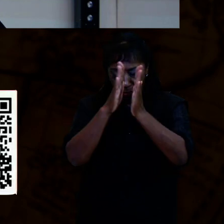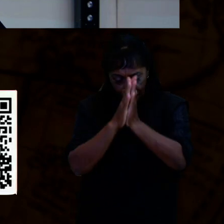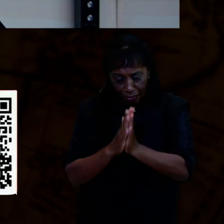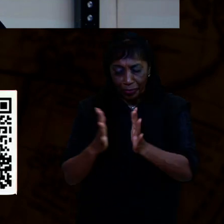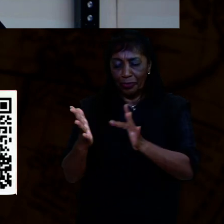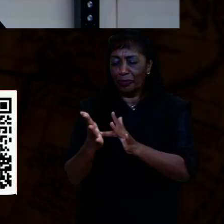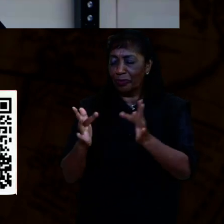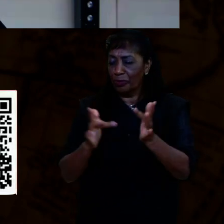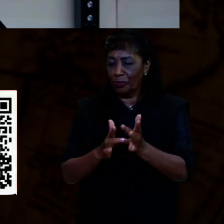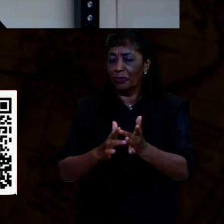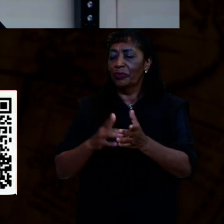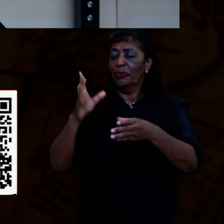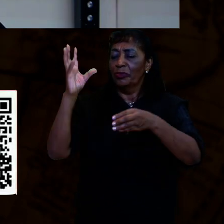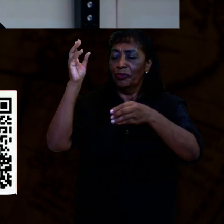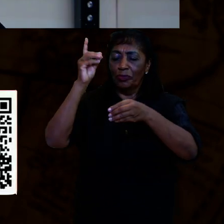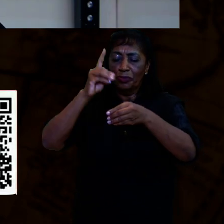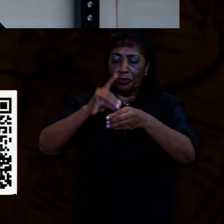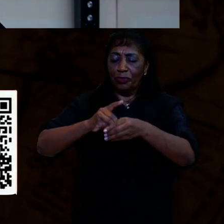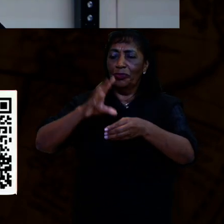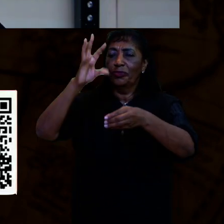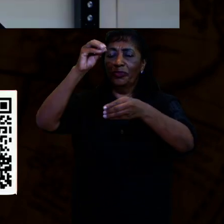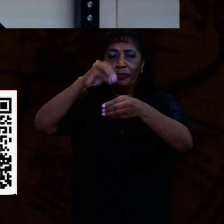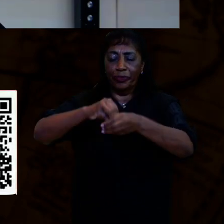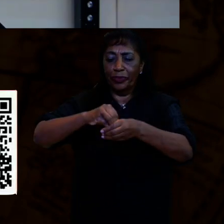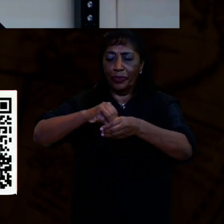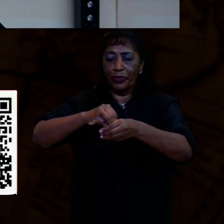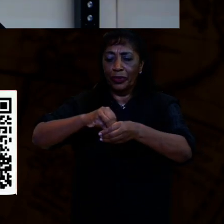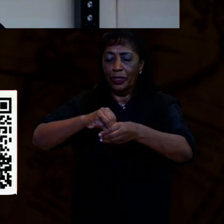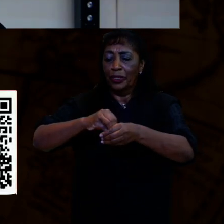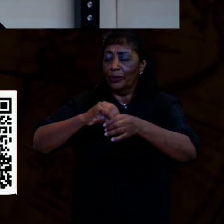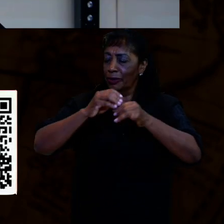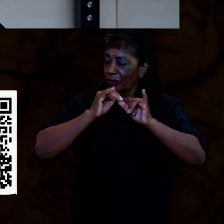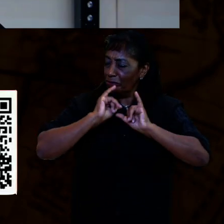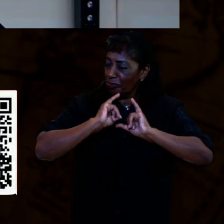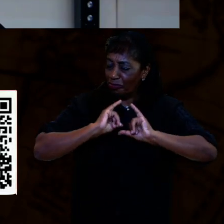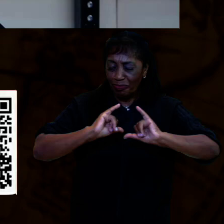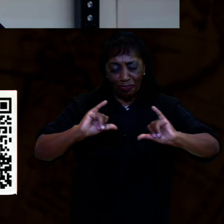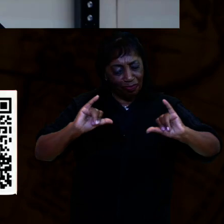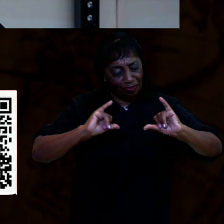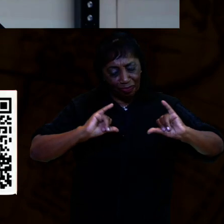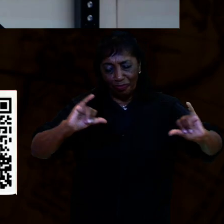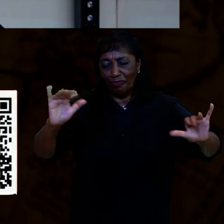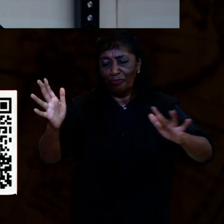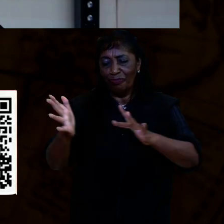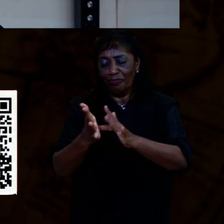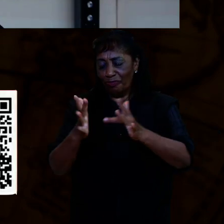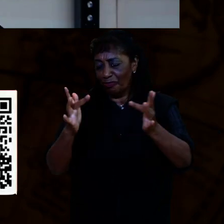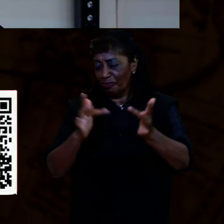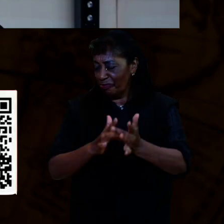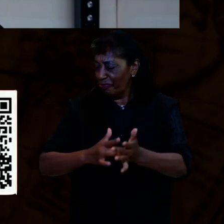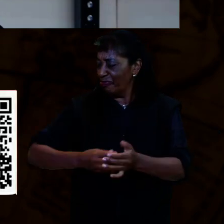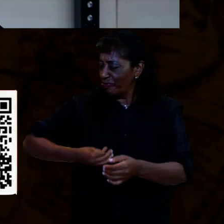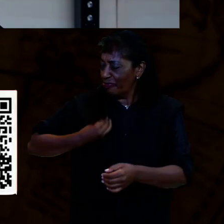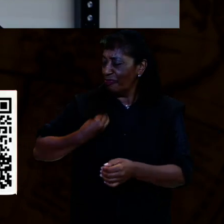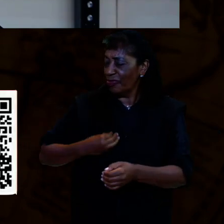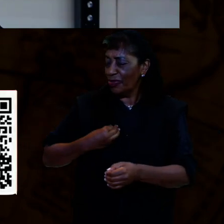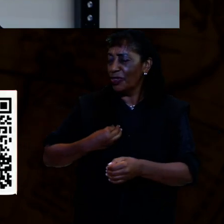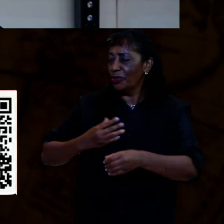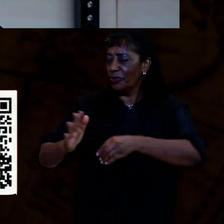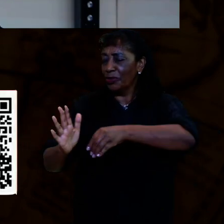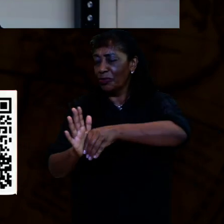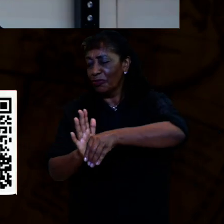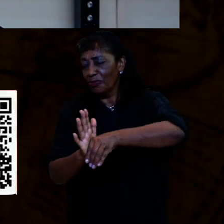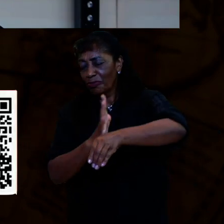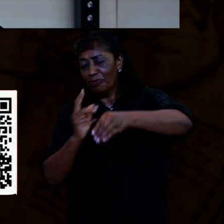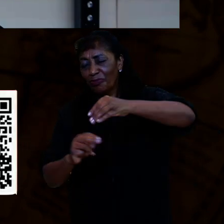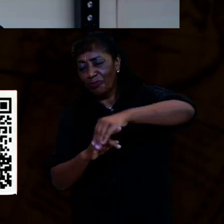dízimos e ofertas, nós continuamos declarando o Jesus vivo, Jesus ressurreto, Jesus que alcançou a minha